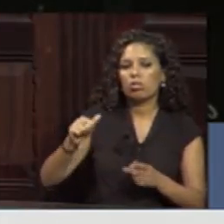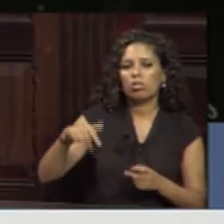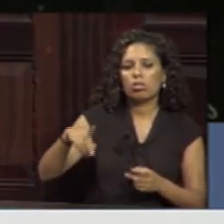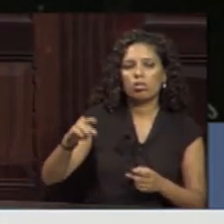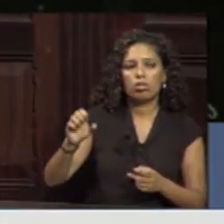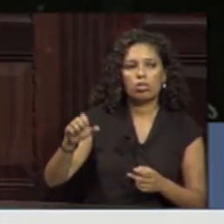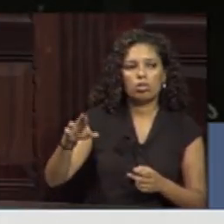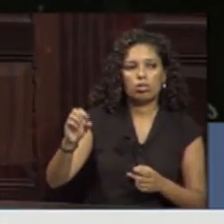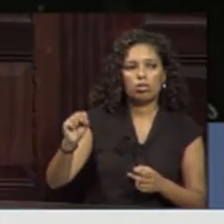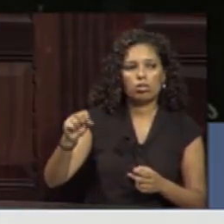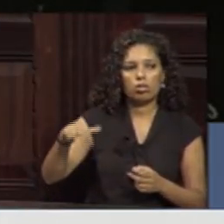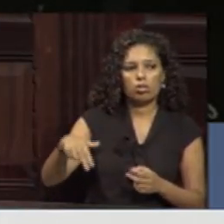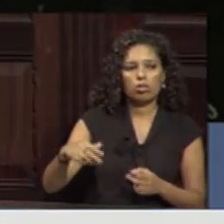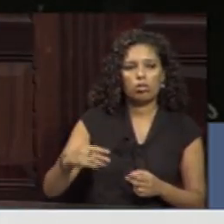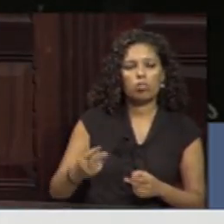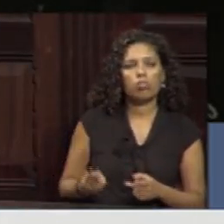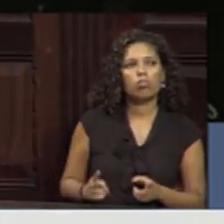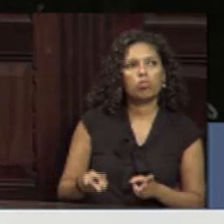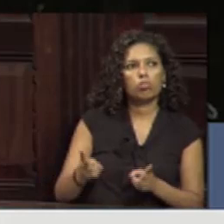Próximo orador,